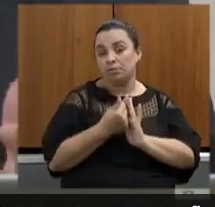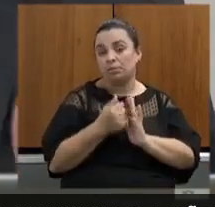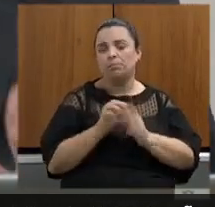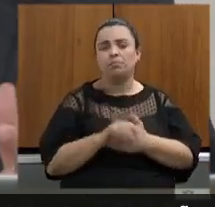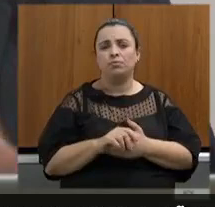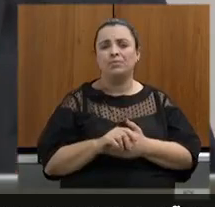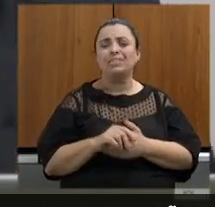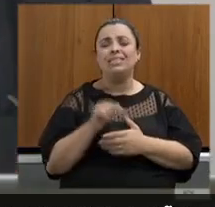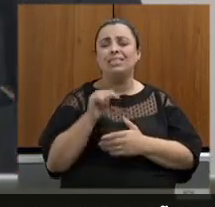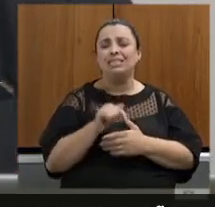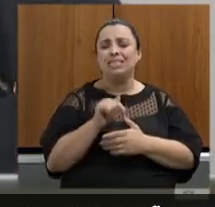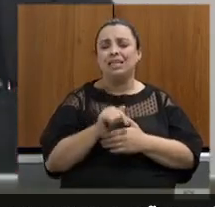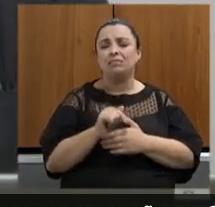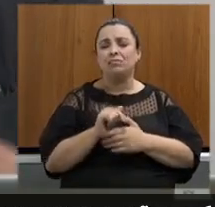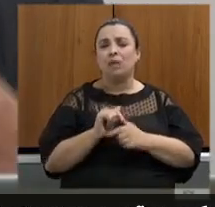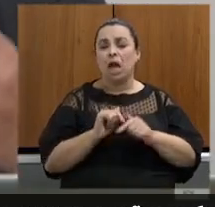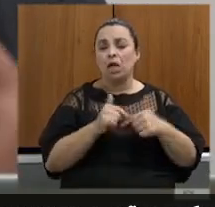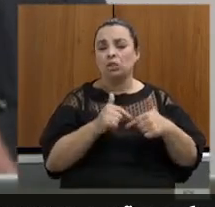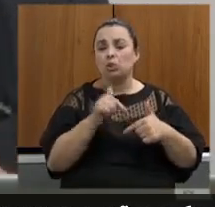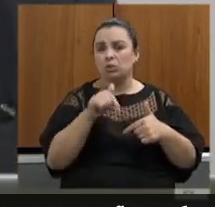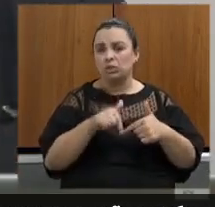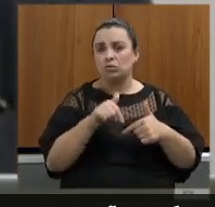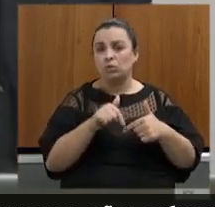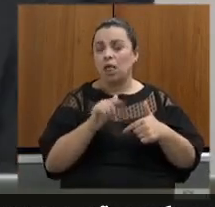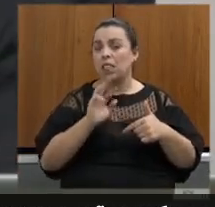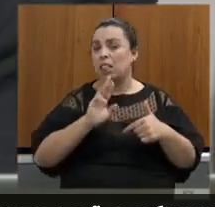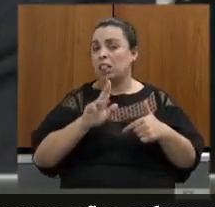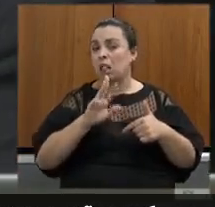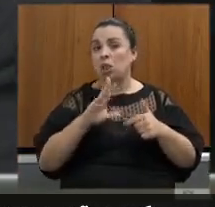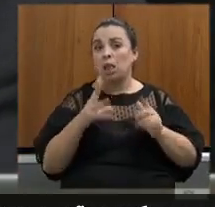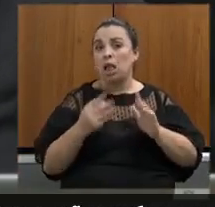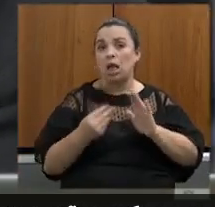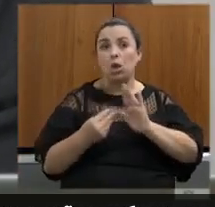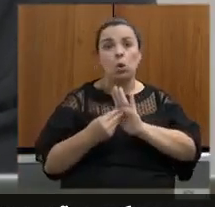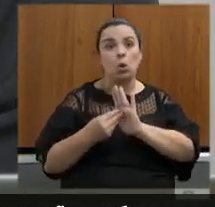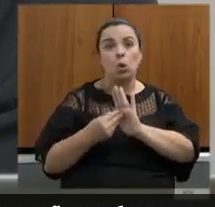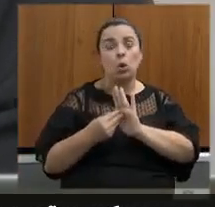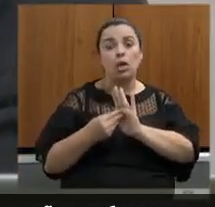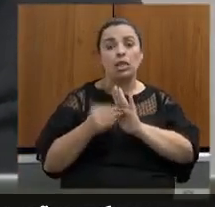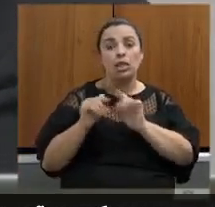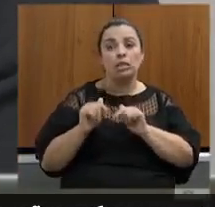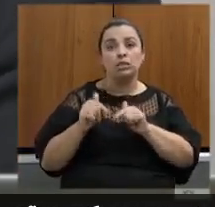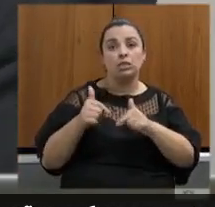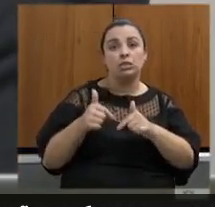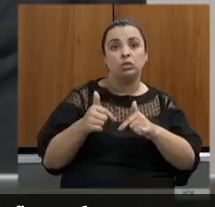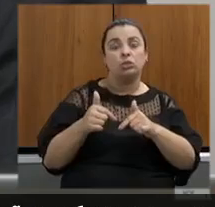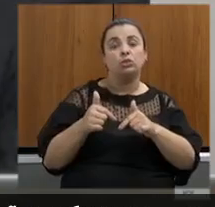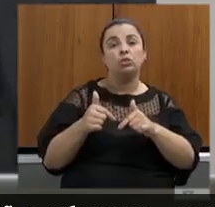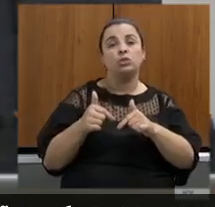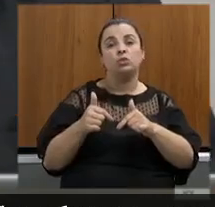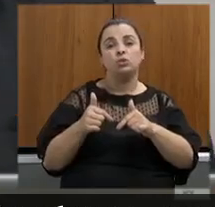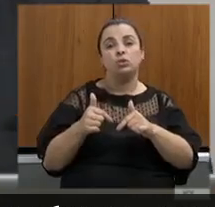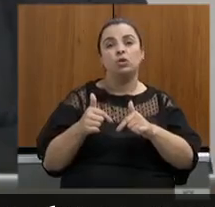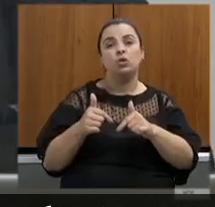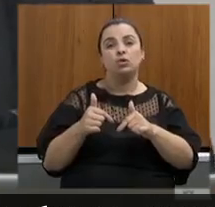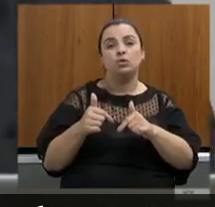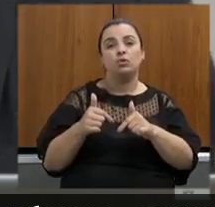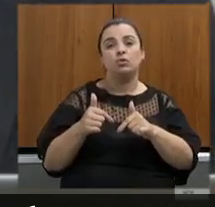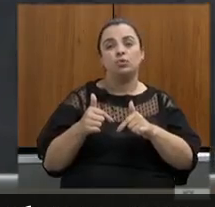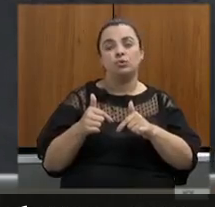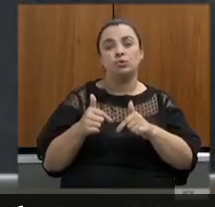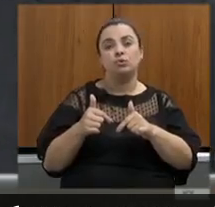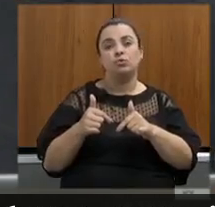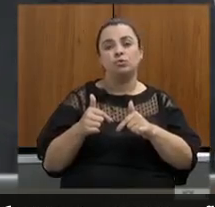execução disso não está inclusa nas execuções das execuções é